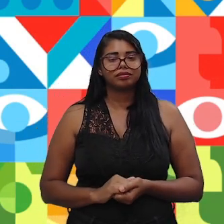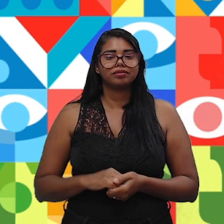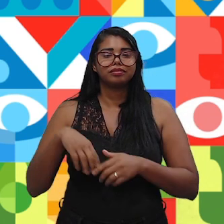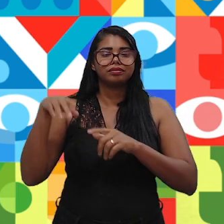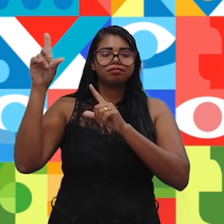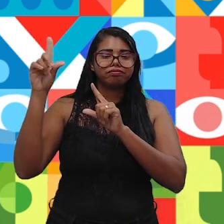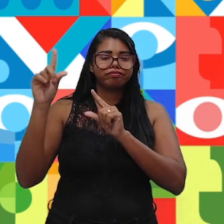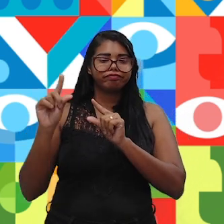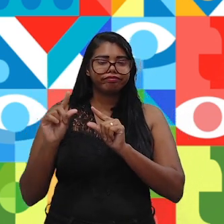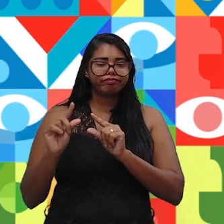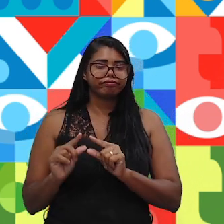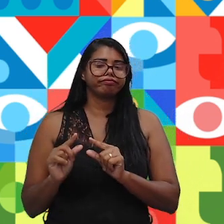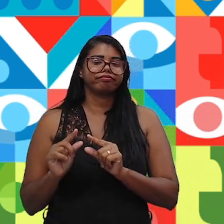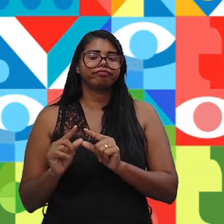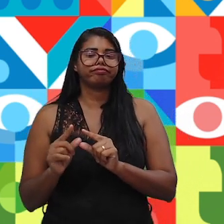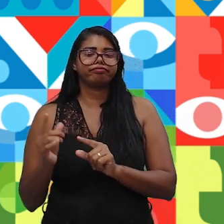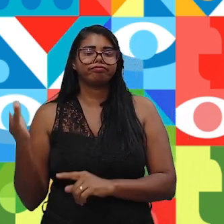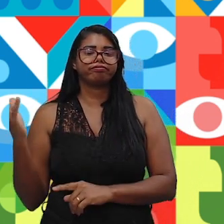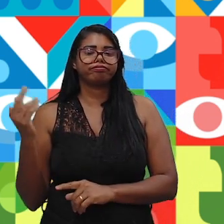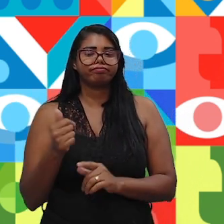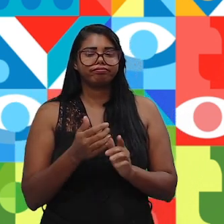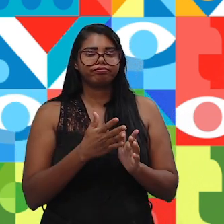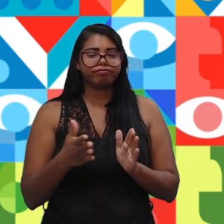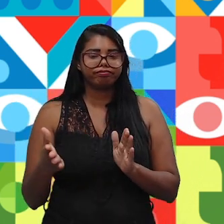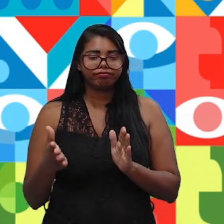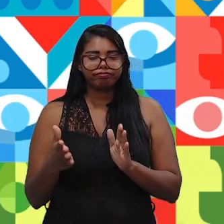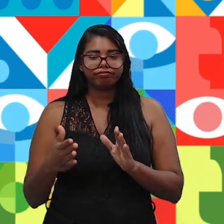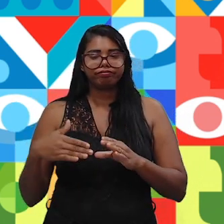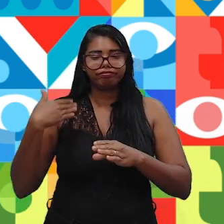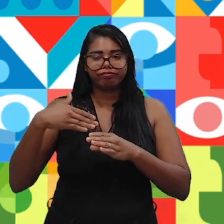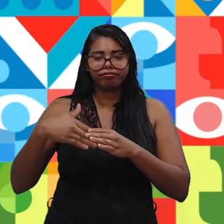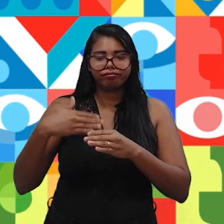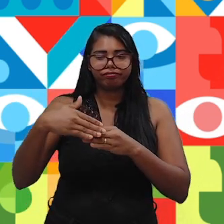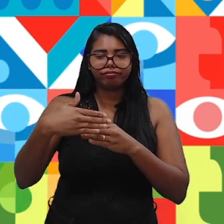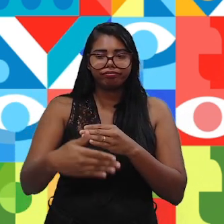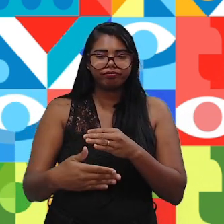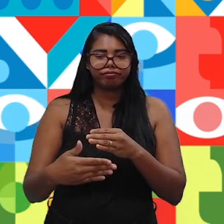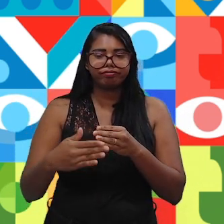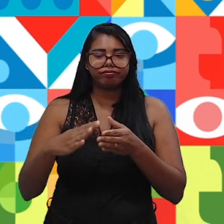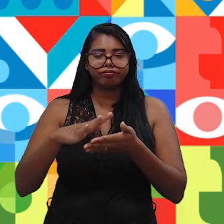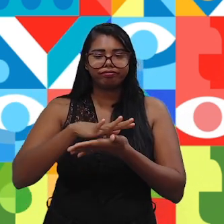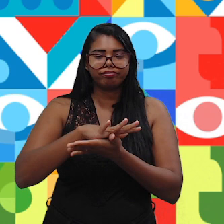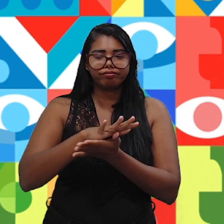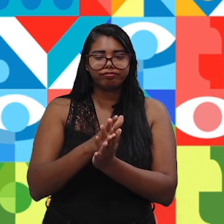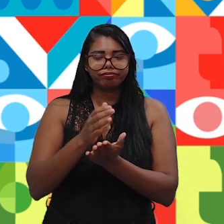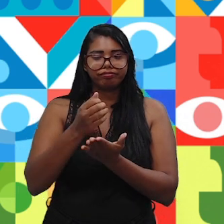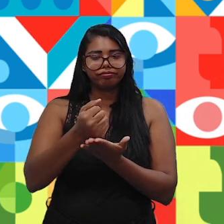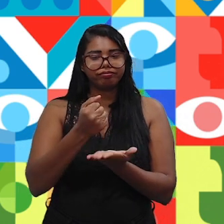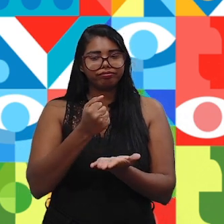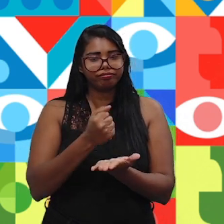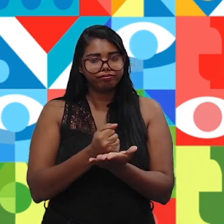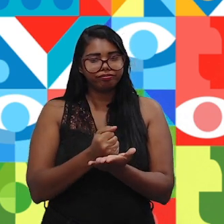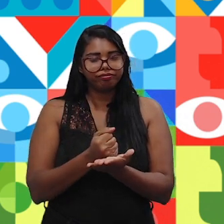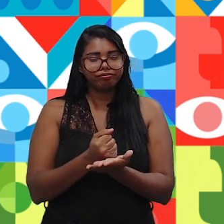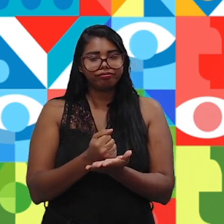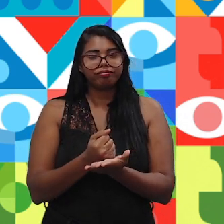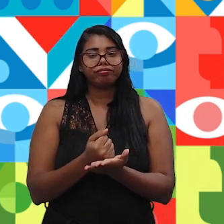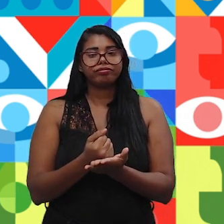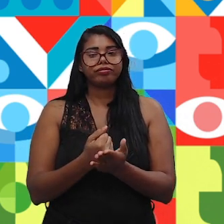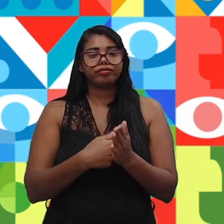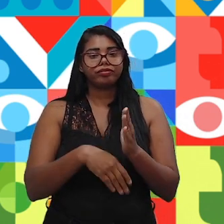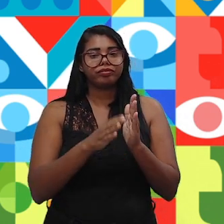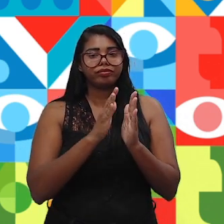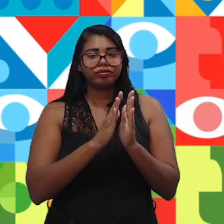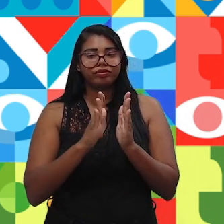estar degradando ali os documentos. Então, quando a gente conserva, a gente tenta conservar. A gente